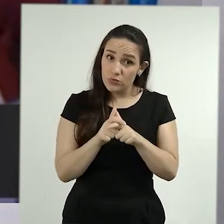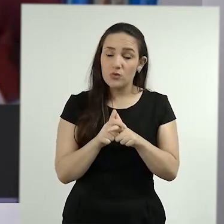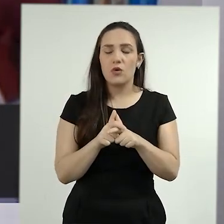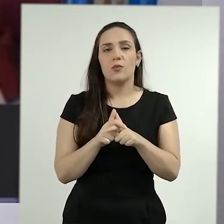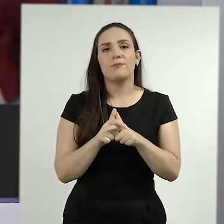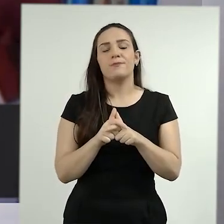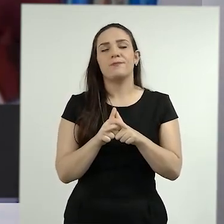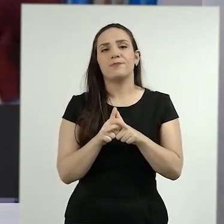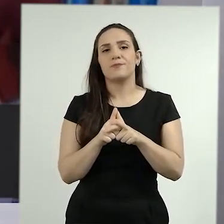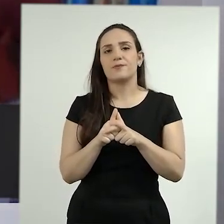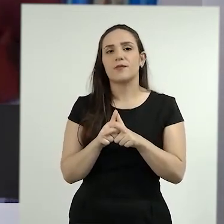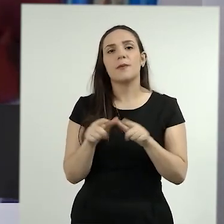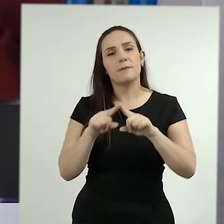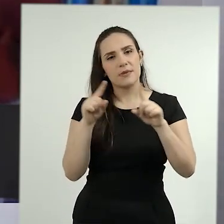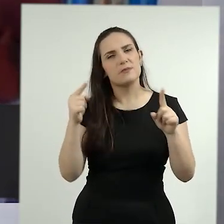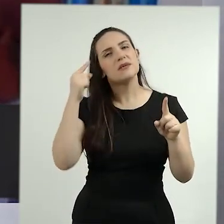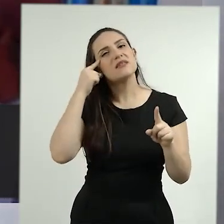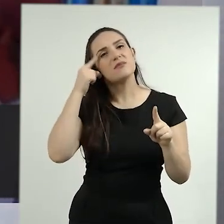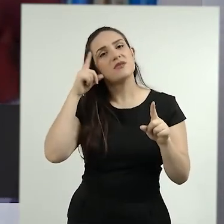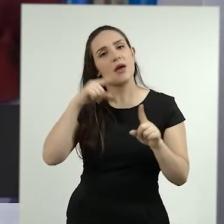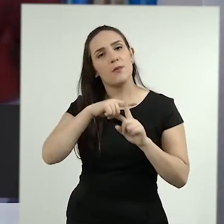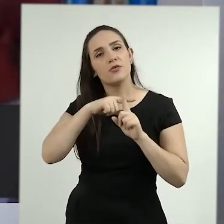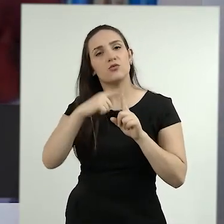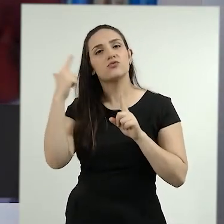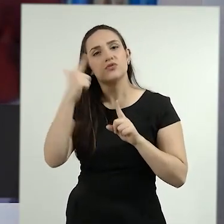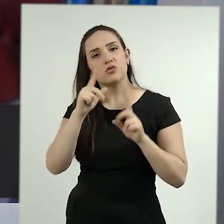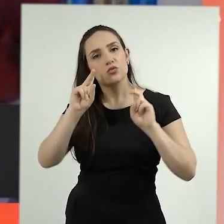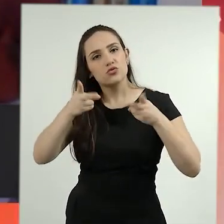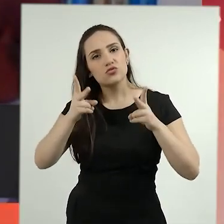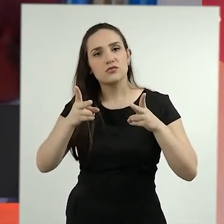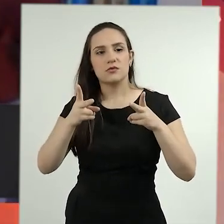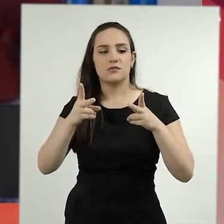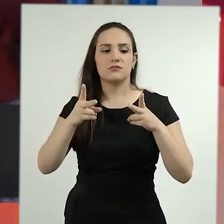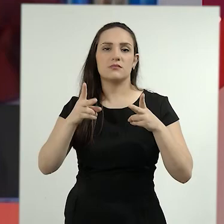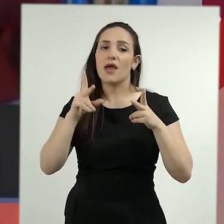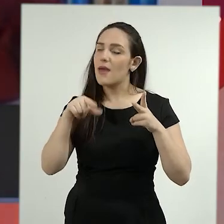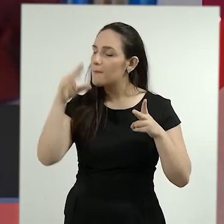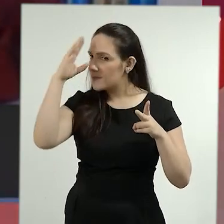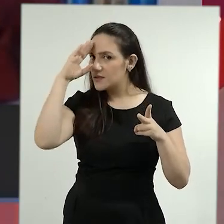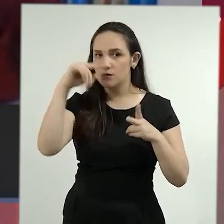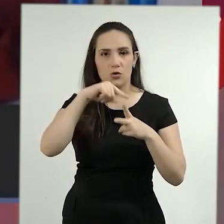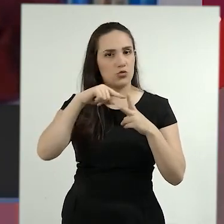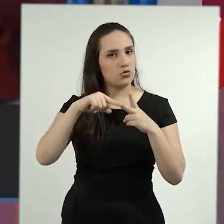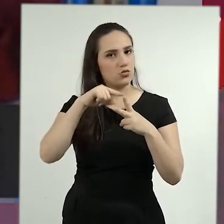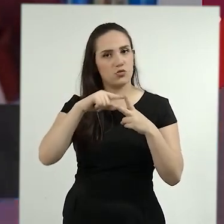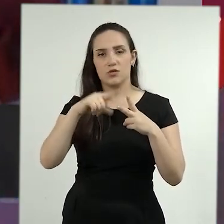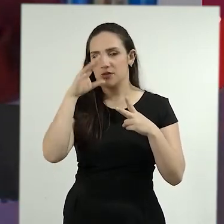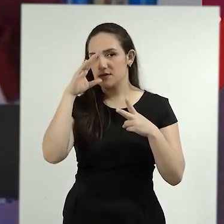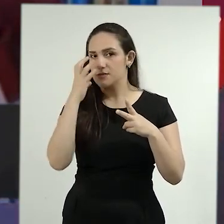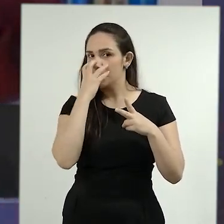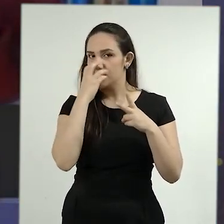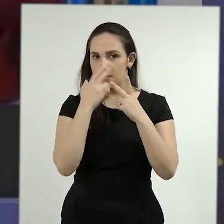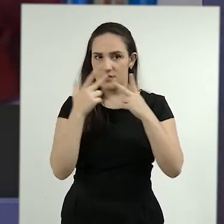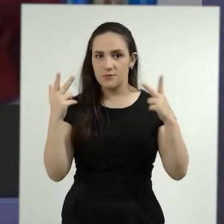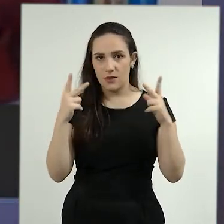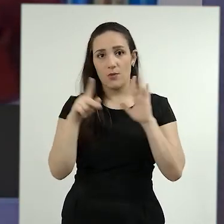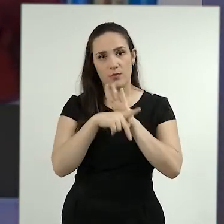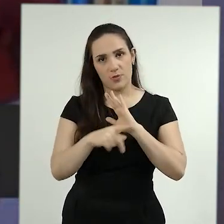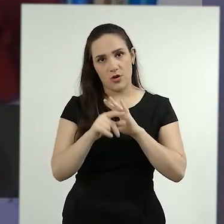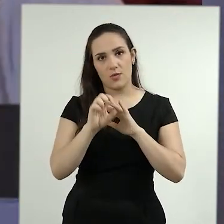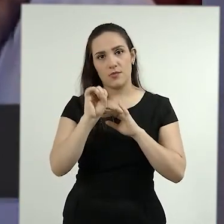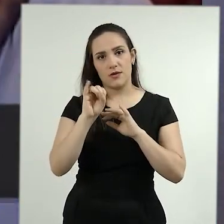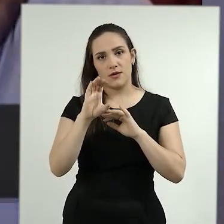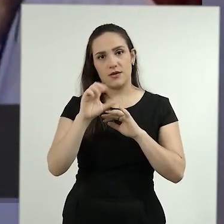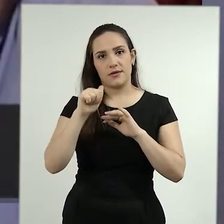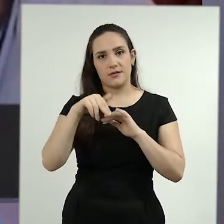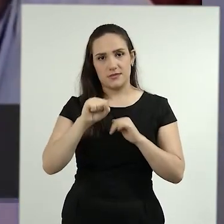continuam sempre boas, positivas, para que a gente possa continuar, principalmente com essas duas espécies, que é o nosso foco hoje no